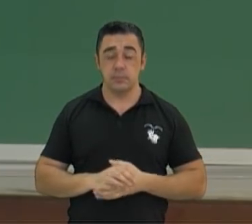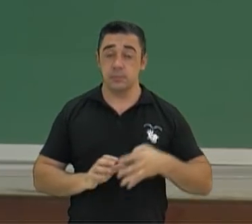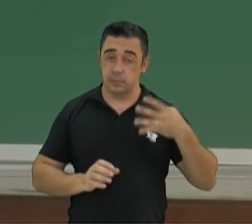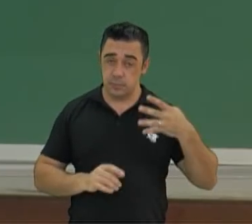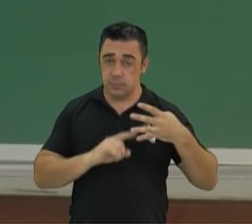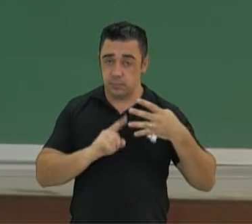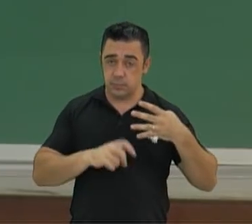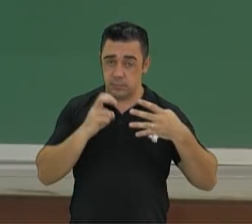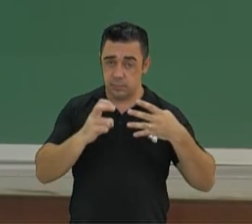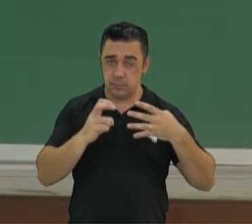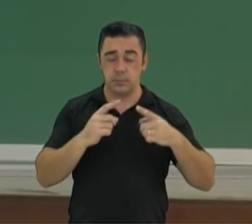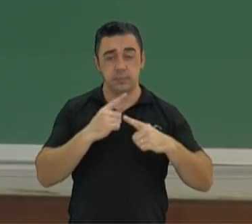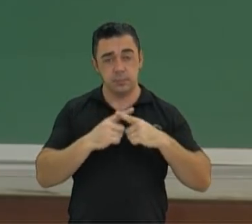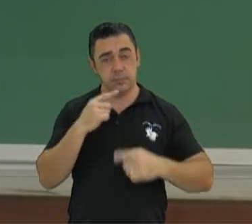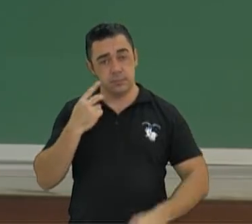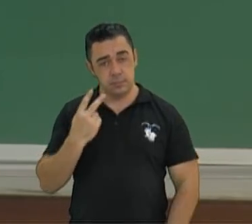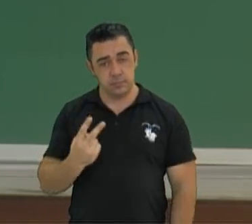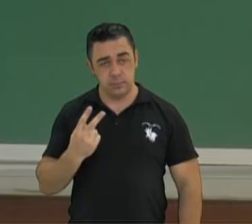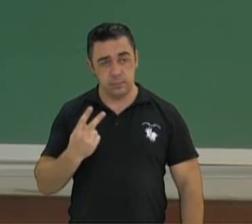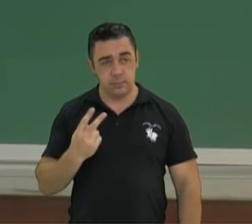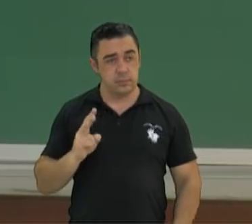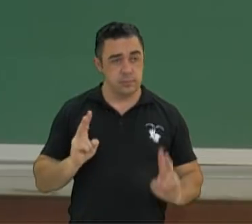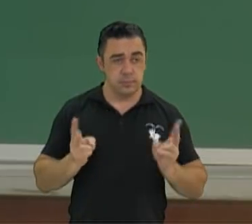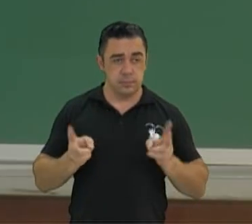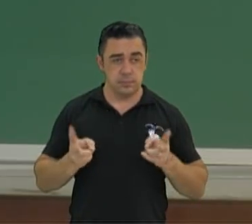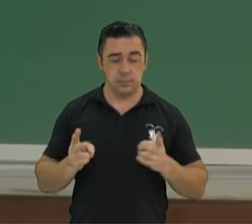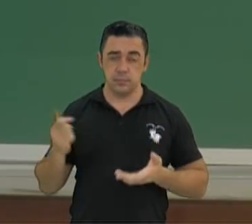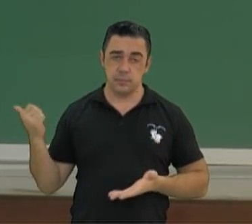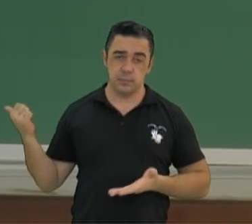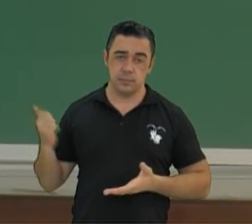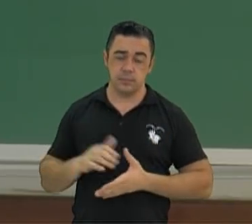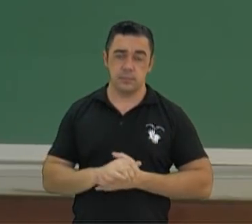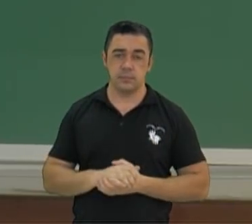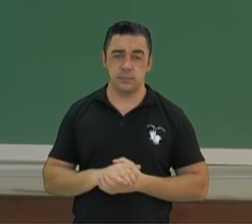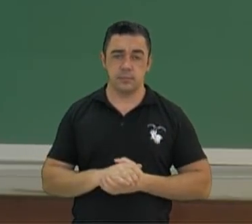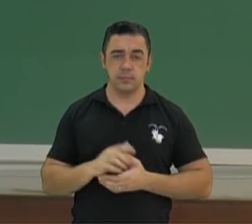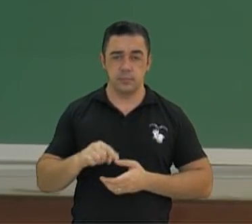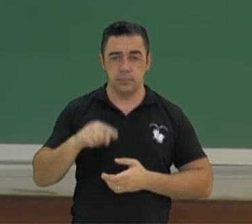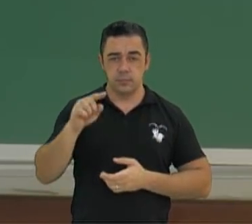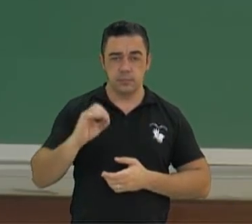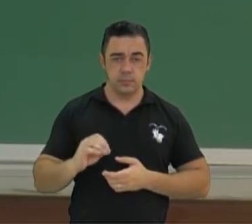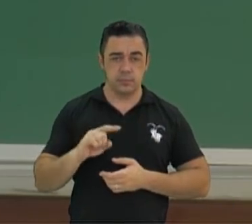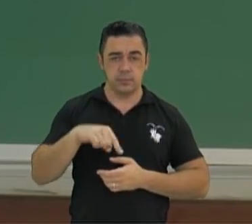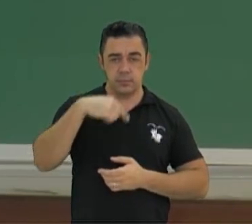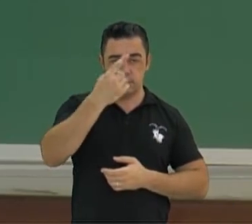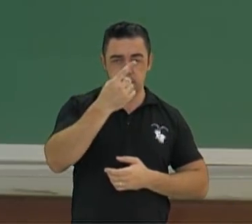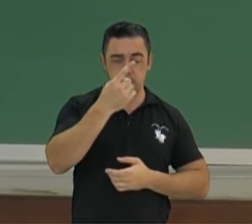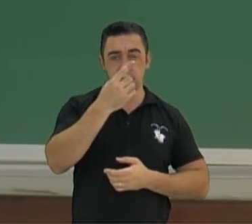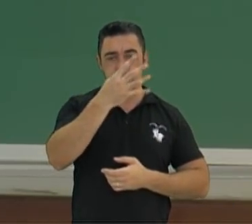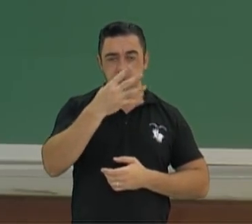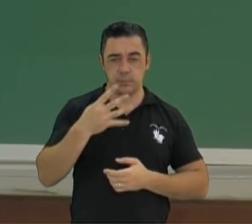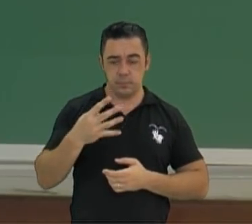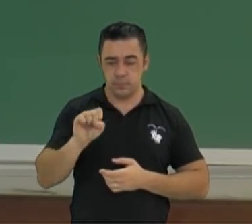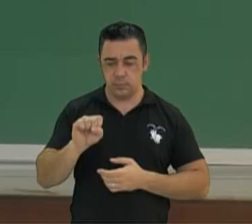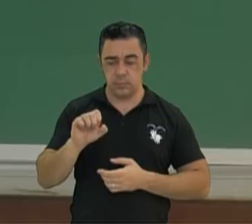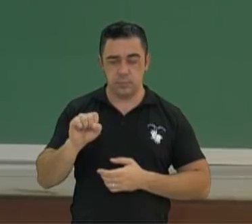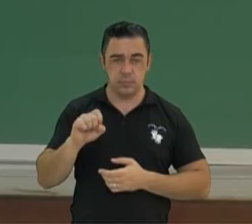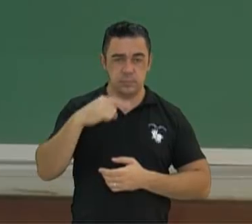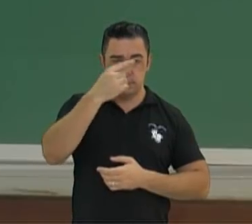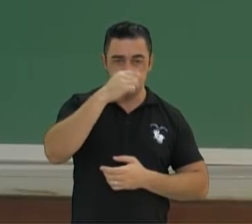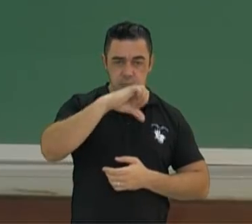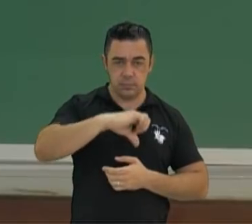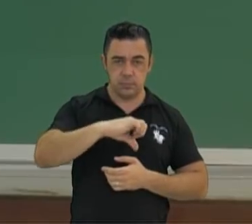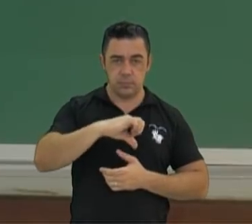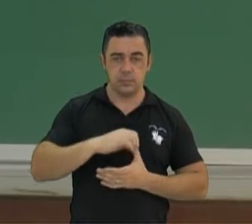4,5. E 4,5 vezes 2, a mesma continha antes, ó. 2 vezes 5, 10, sobe 1. 2 vezes 4, 8, mais